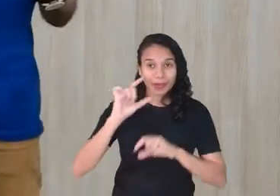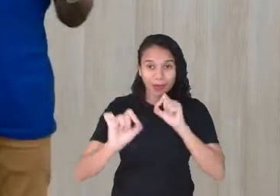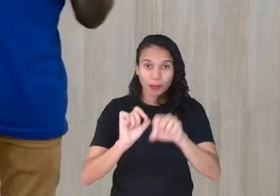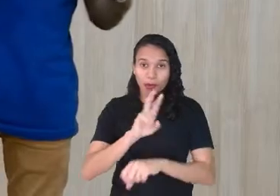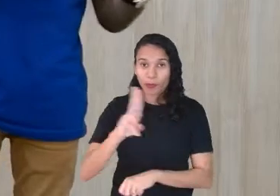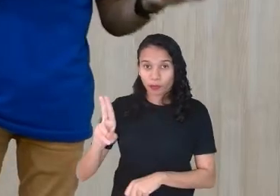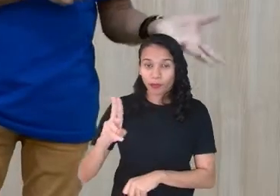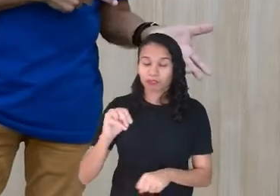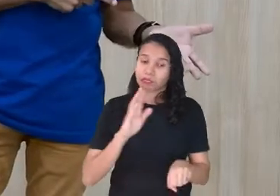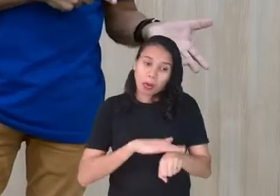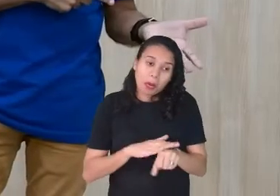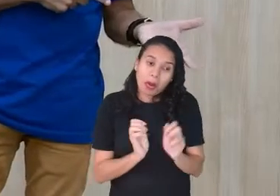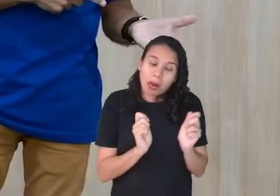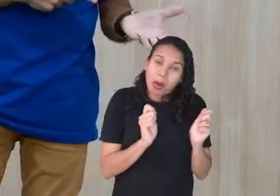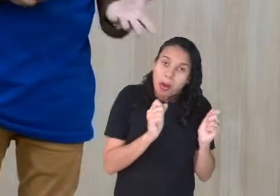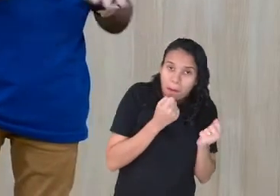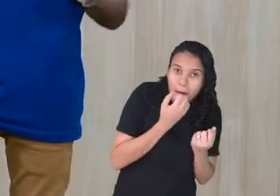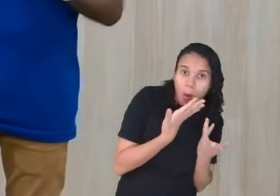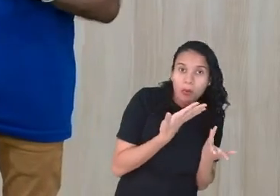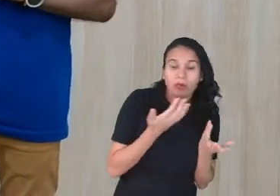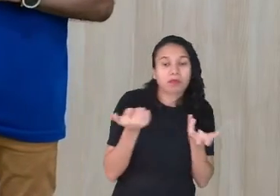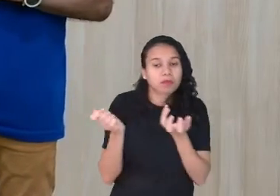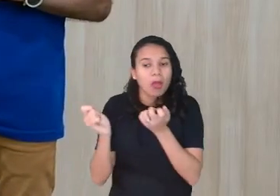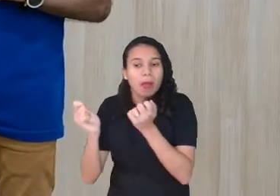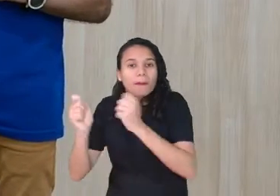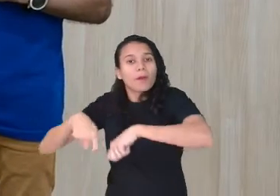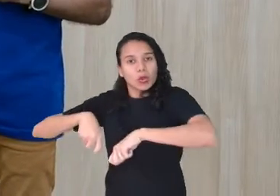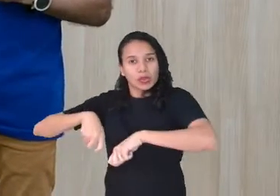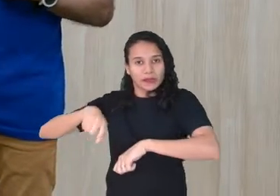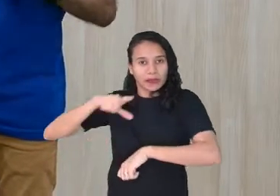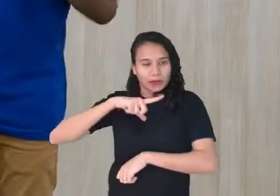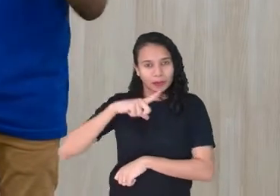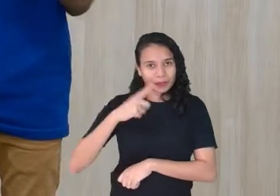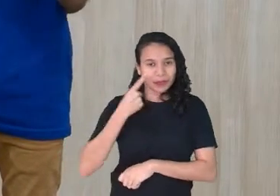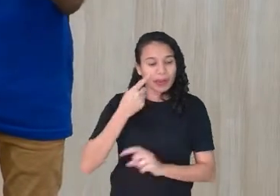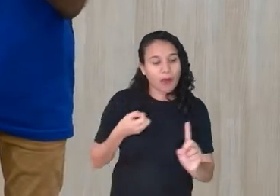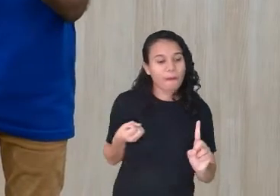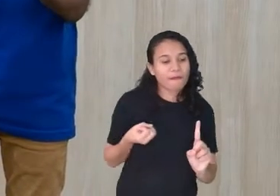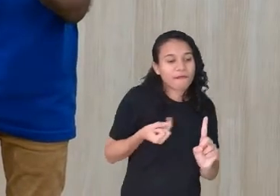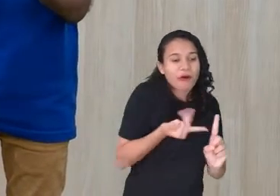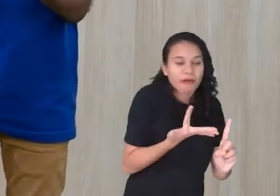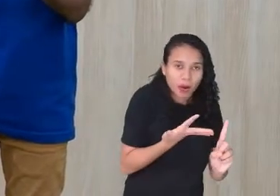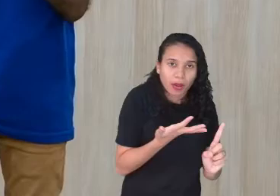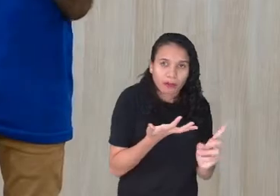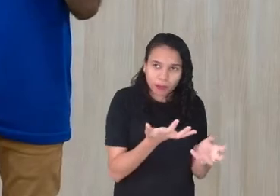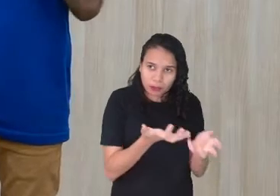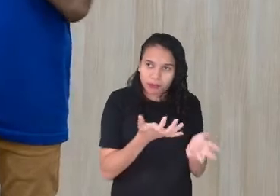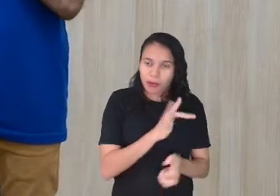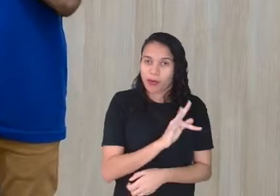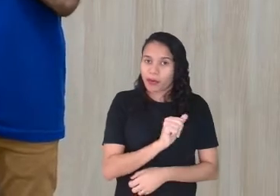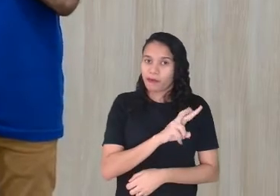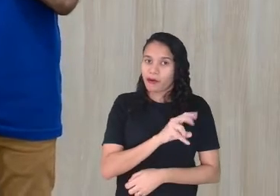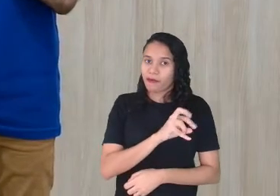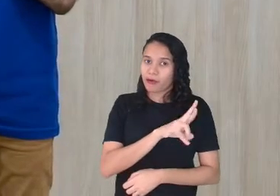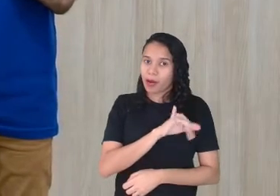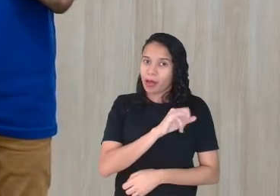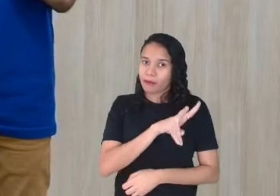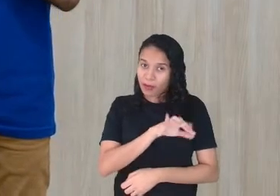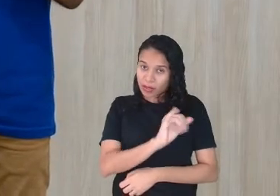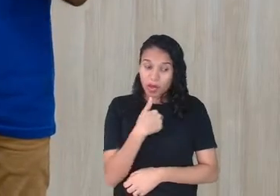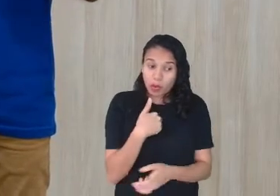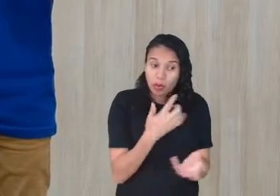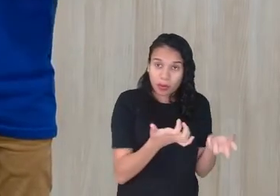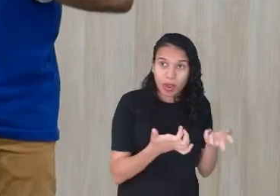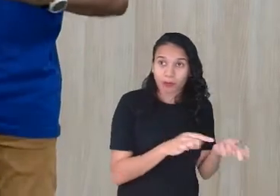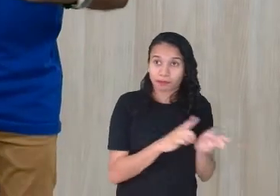chamo de casos favoráveis e casos possíveis, tá bom? Que é o que eu quero. É os casos favoráveis, é o que eu quero, né? E